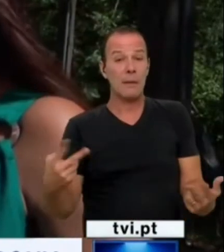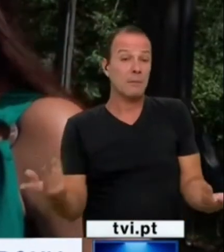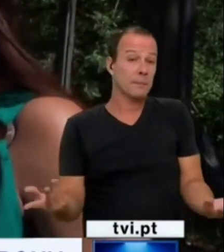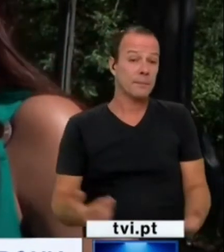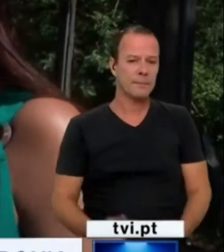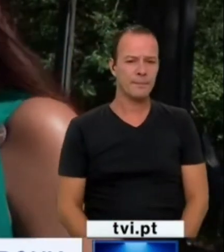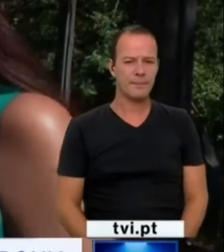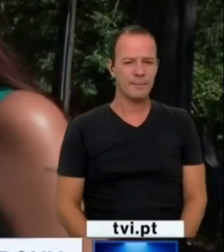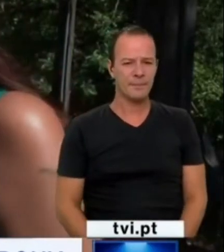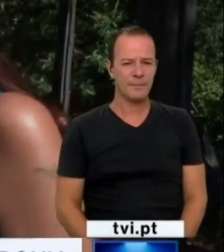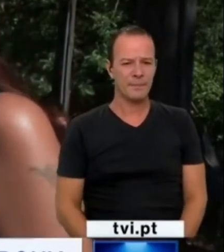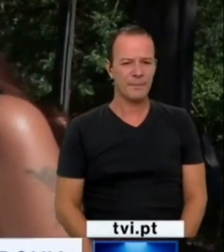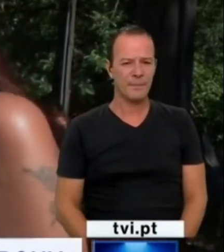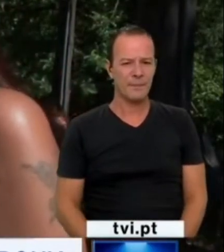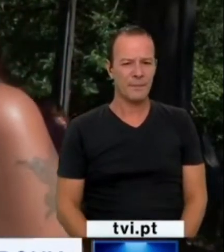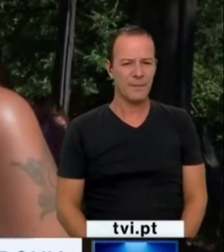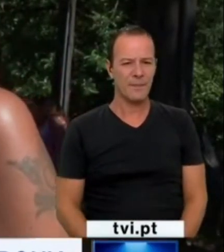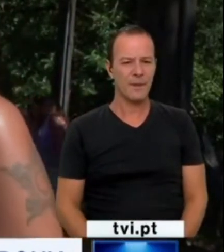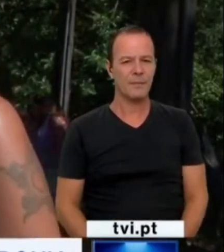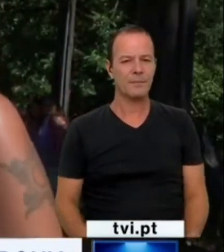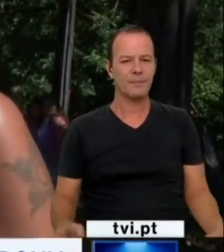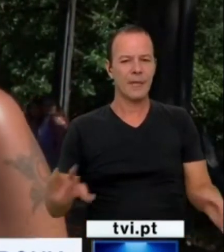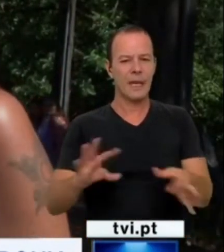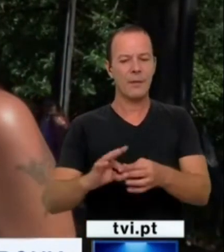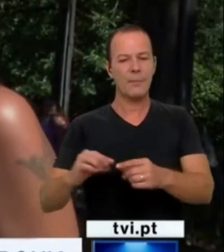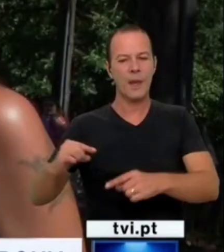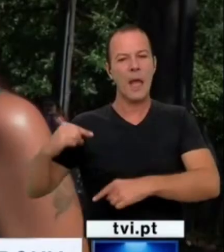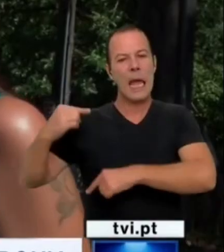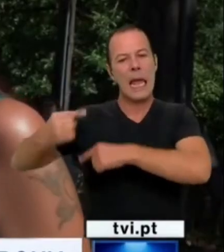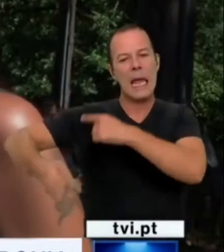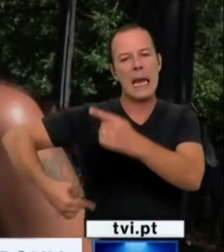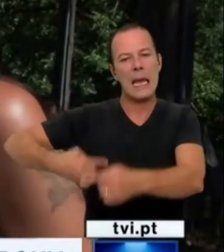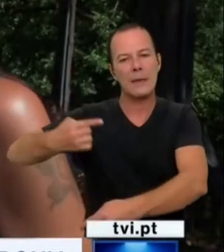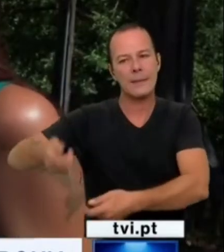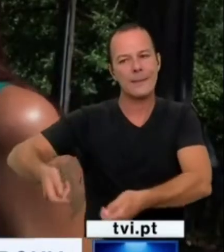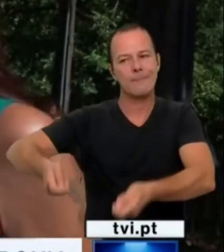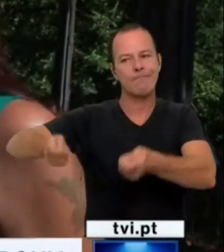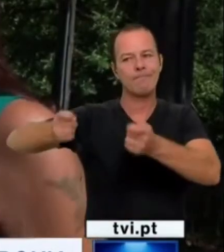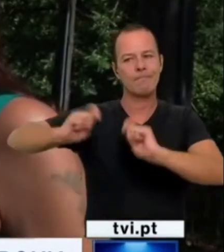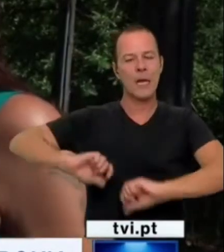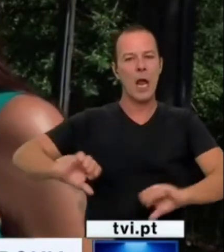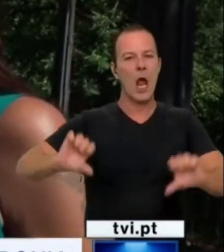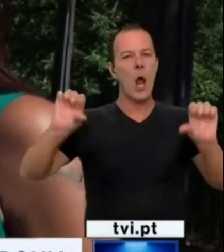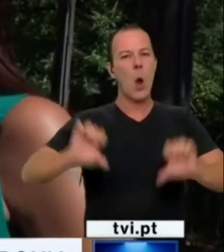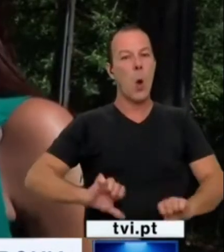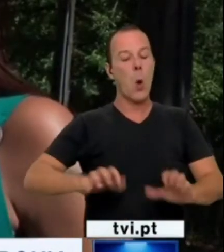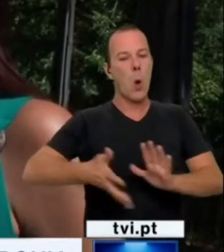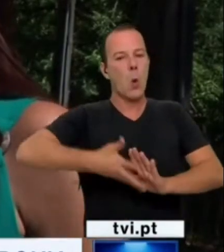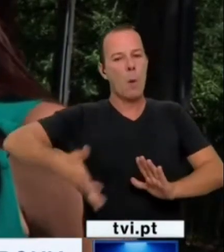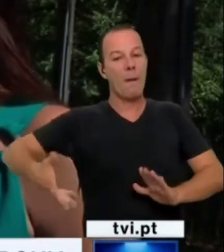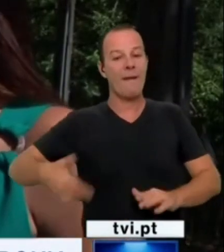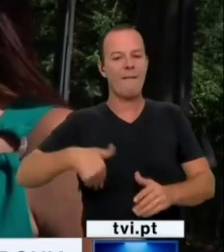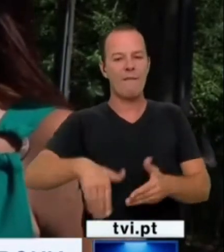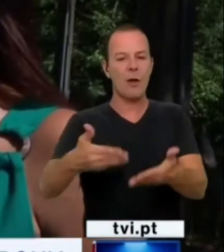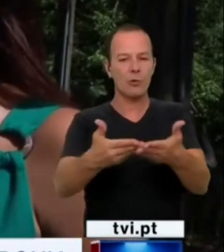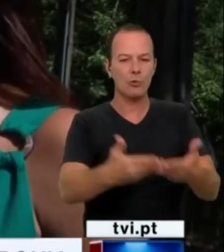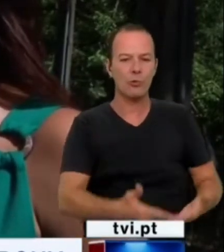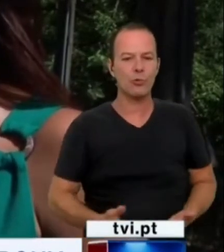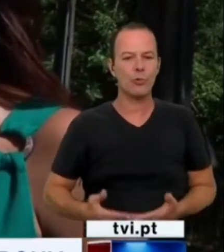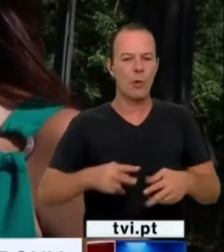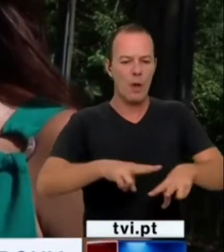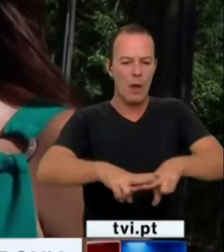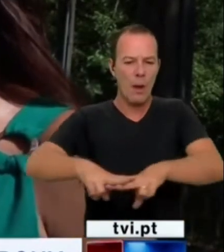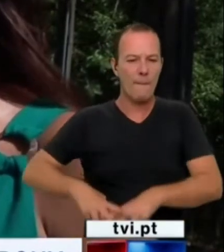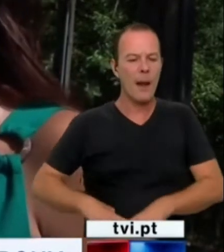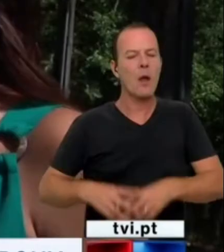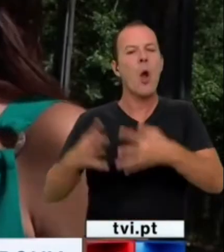foi precisamente aquela questão da herança pesada que herdaram e que iriam fazer um estudo diagnóstico para quantificar os custos